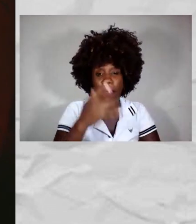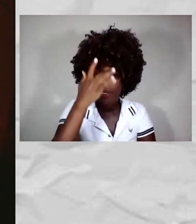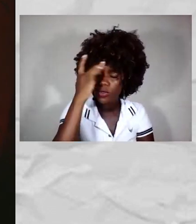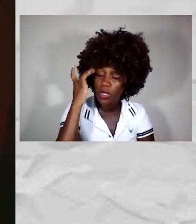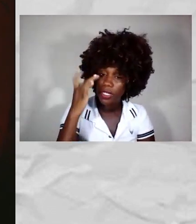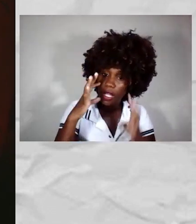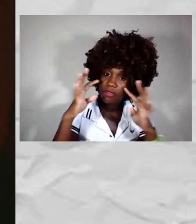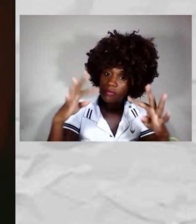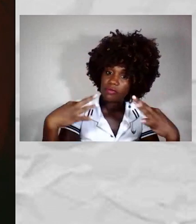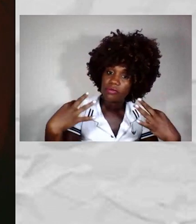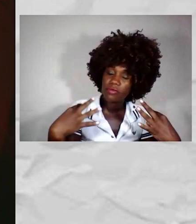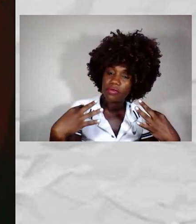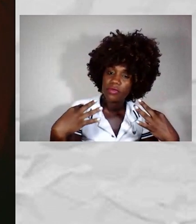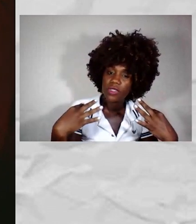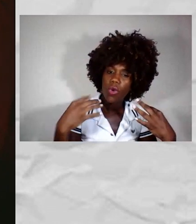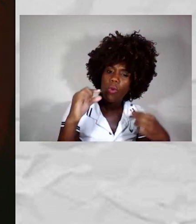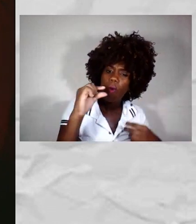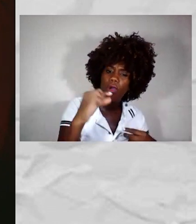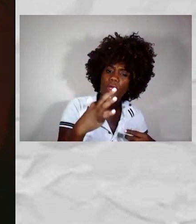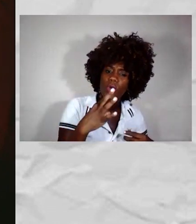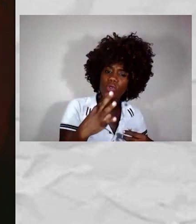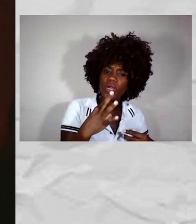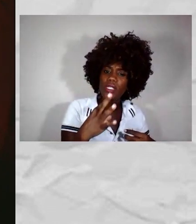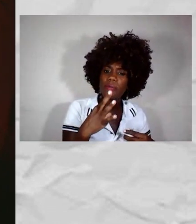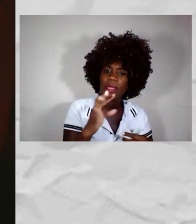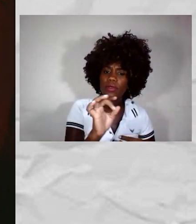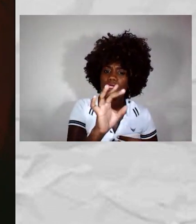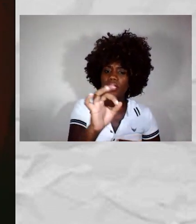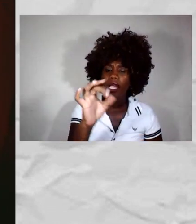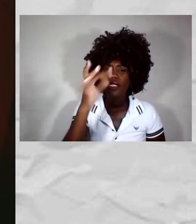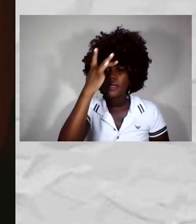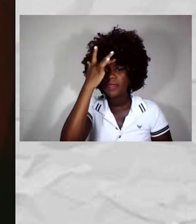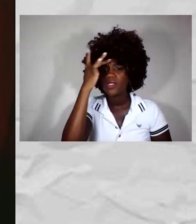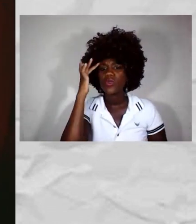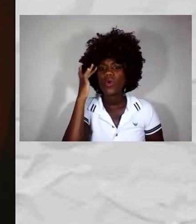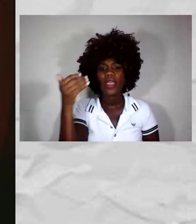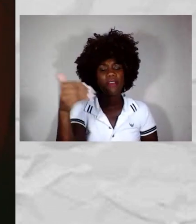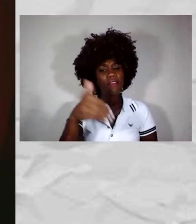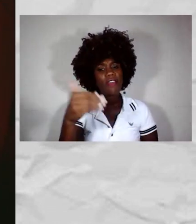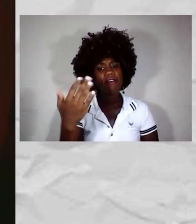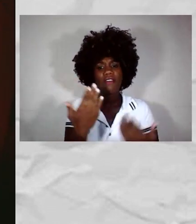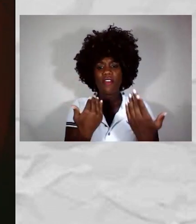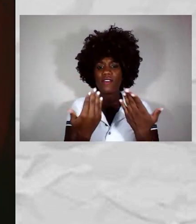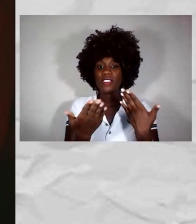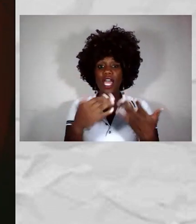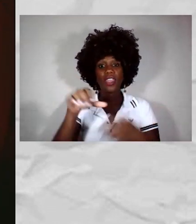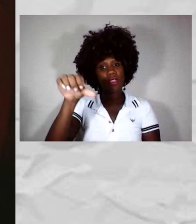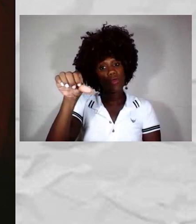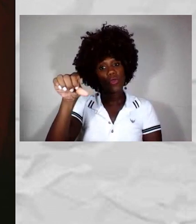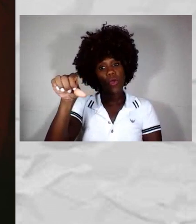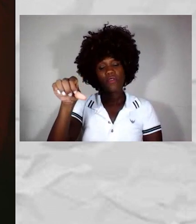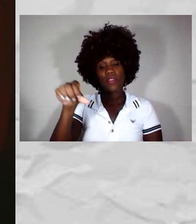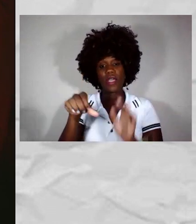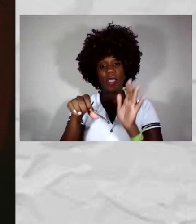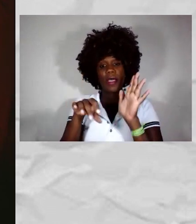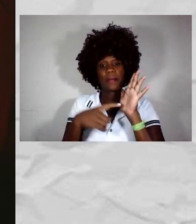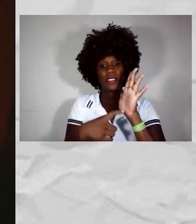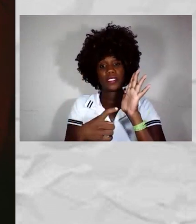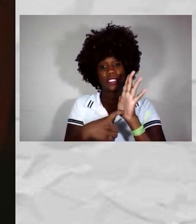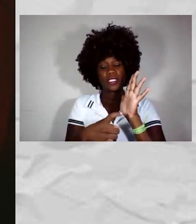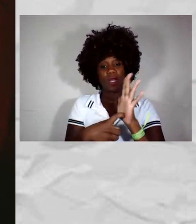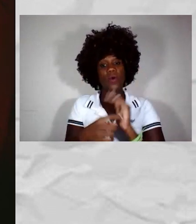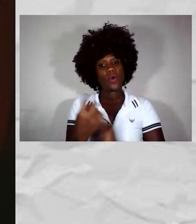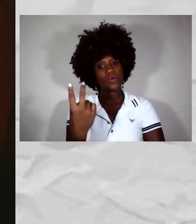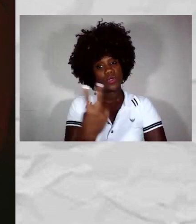assistindo um pouco do conhecimento de cada um dos que aqui vão passar e vão falar. São 9 programas, né? Então, esse é o